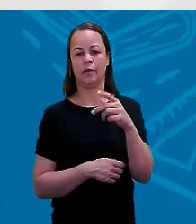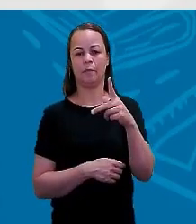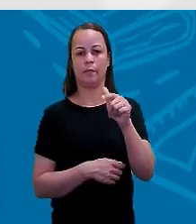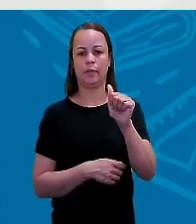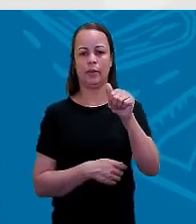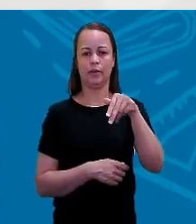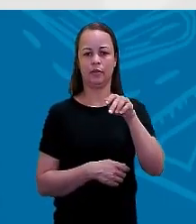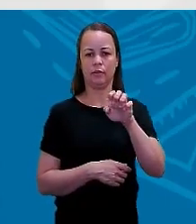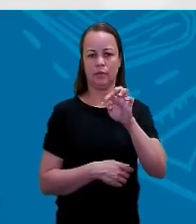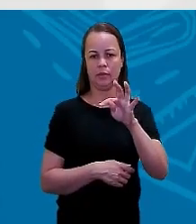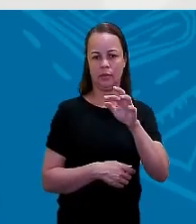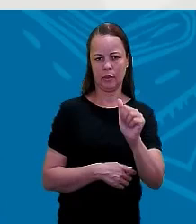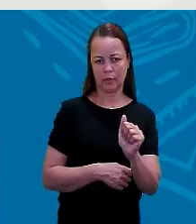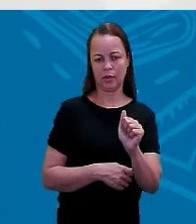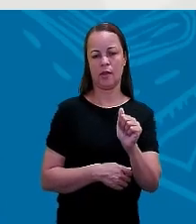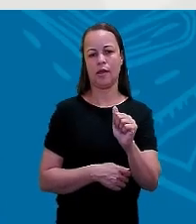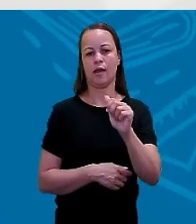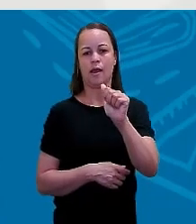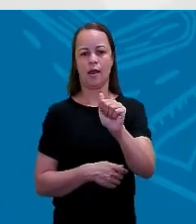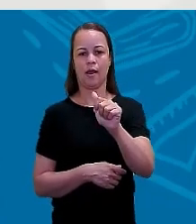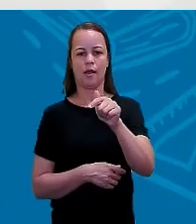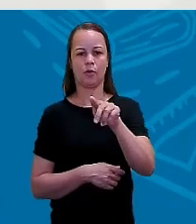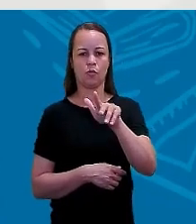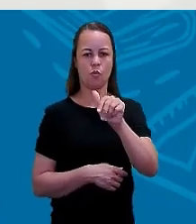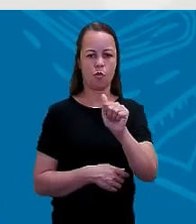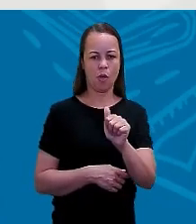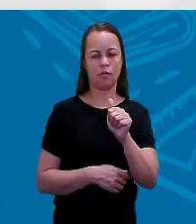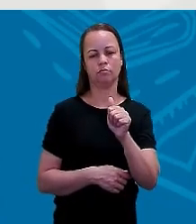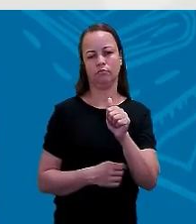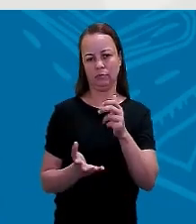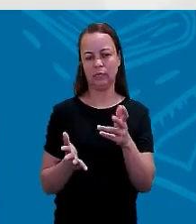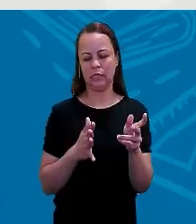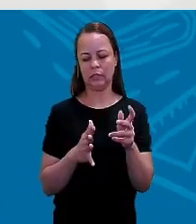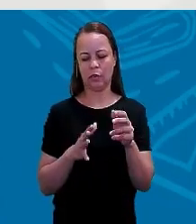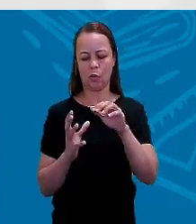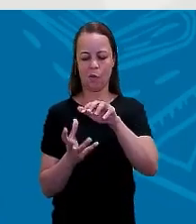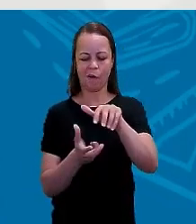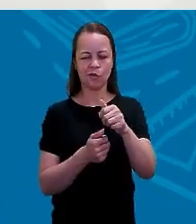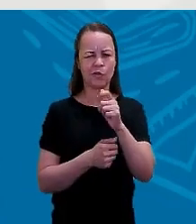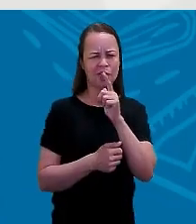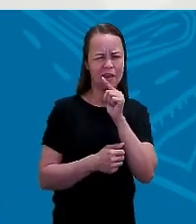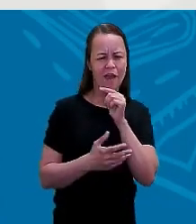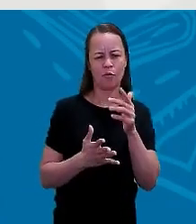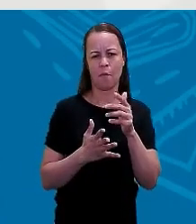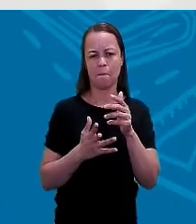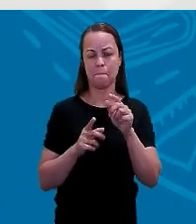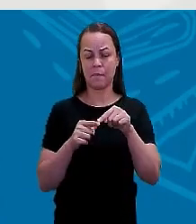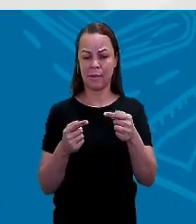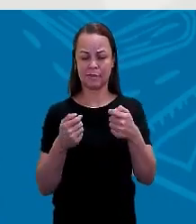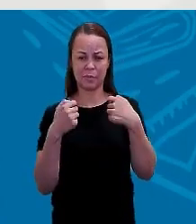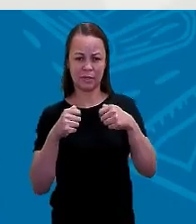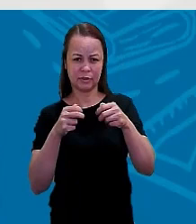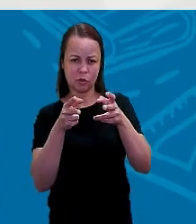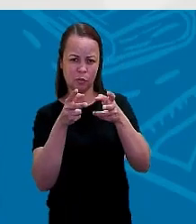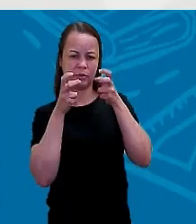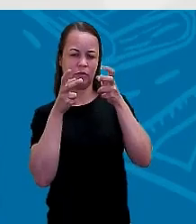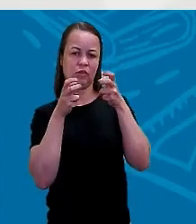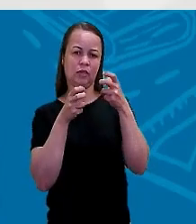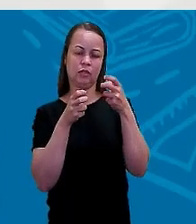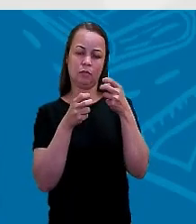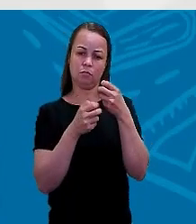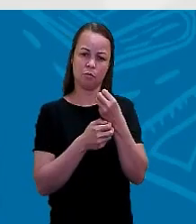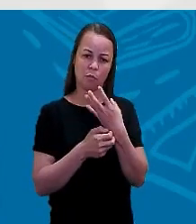verdade? Porque a grande maioria do nosso planeta é composto por água. Só que nós vamos observar que boa parte